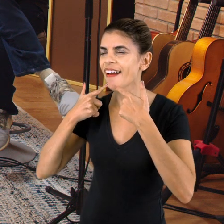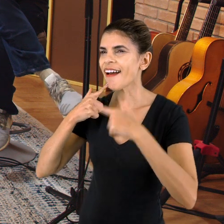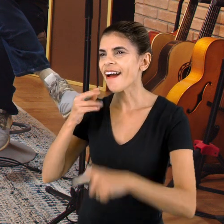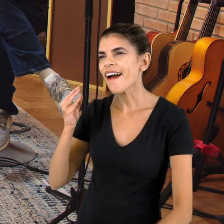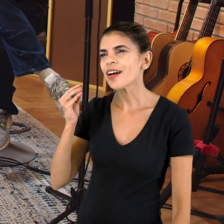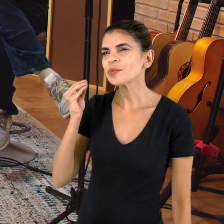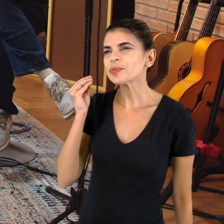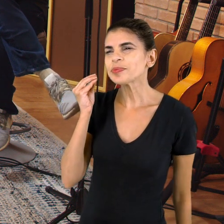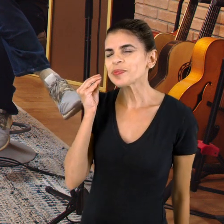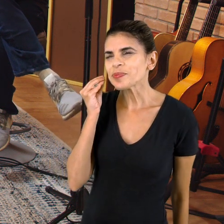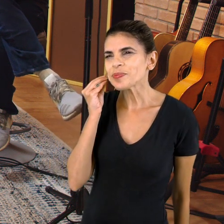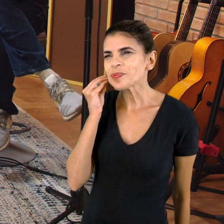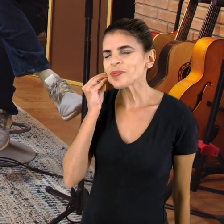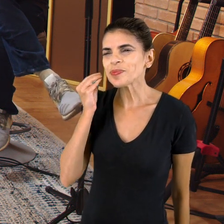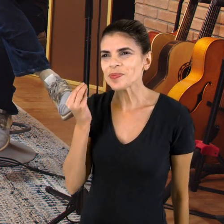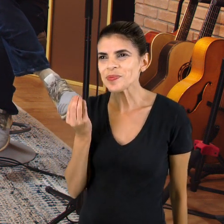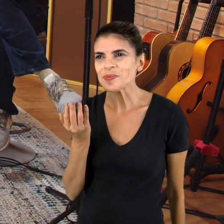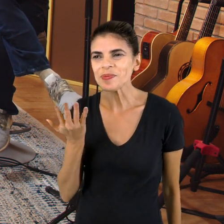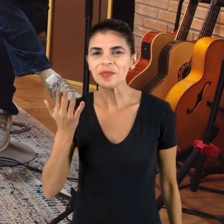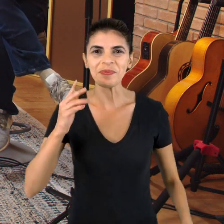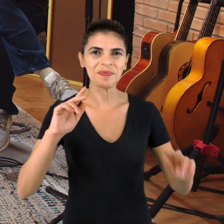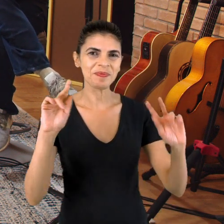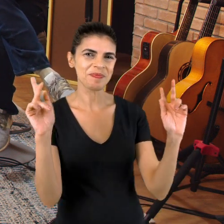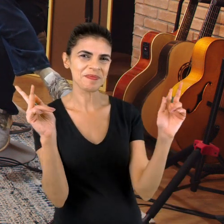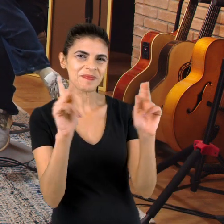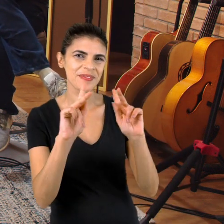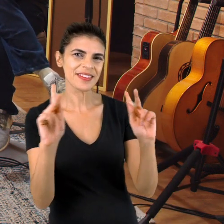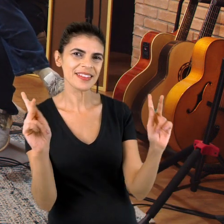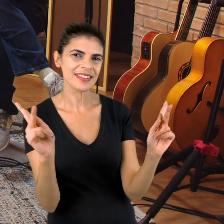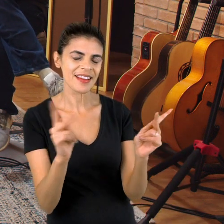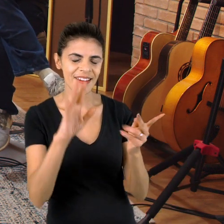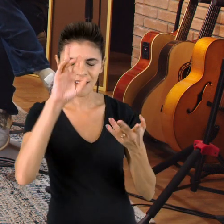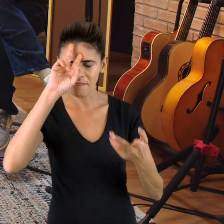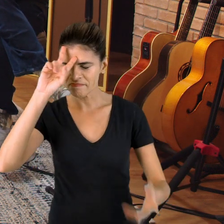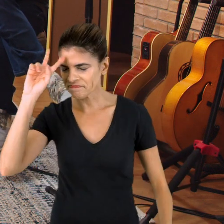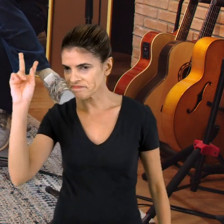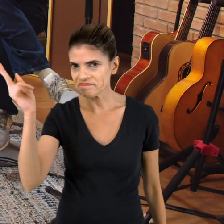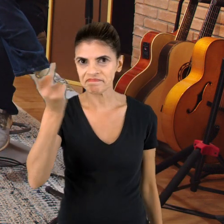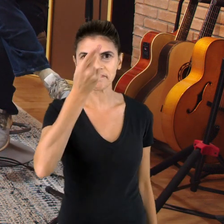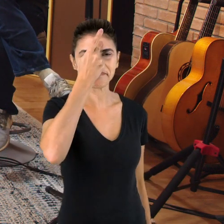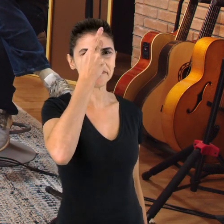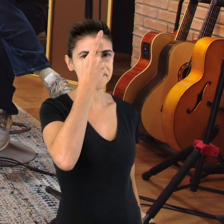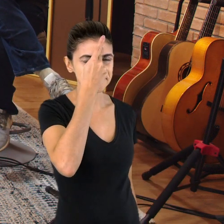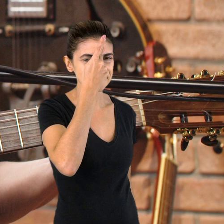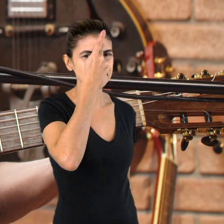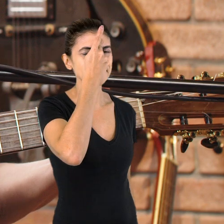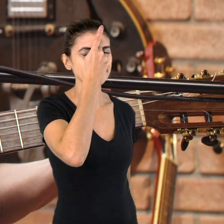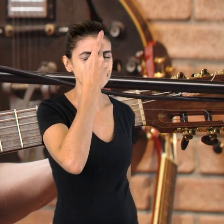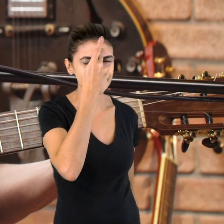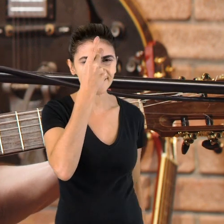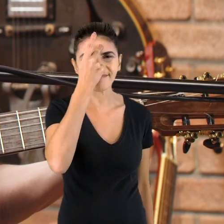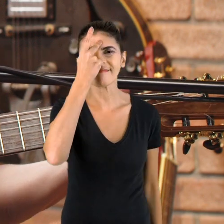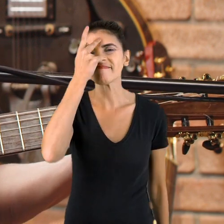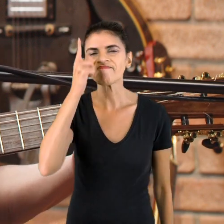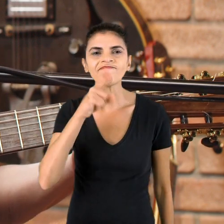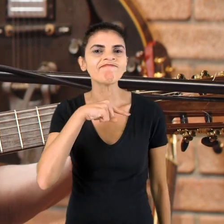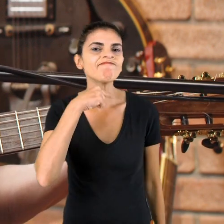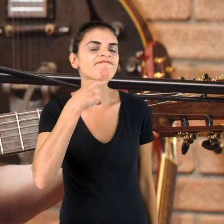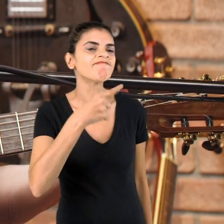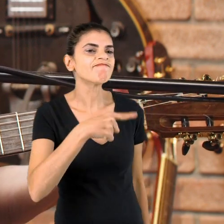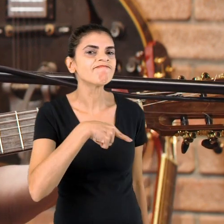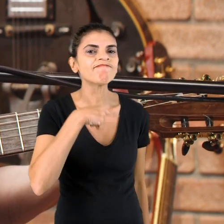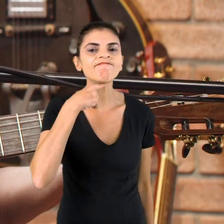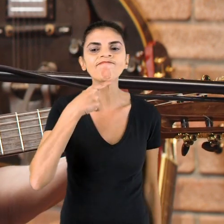um beijo de paz, virou minha cabeça. Eu simplesmente não